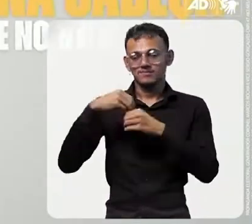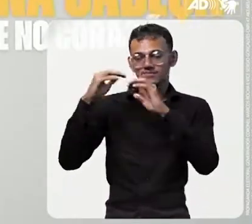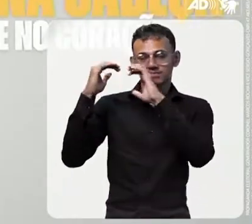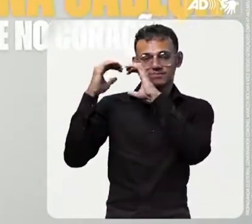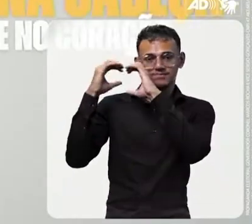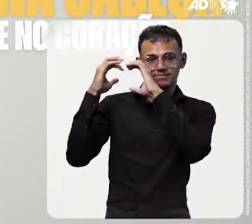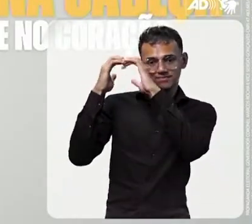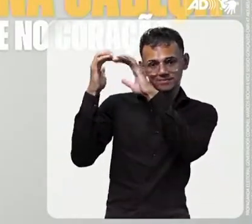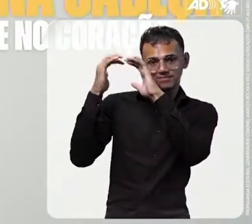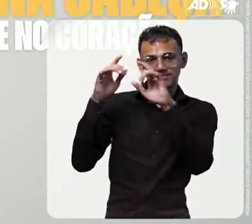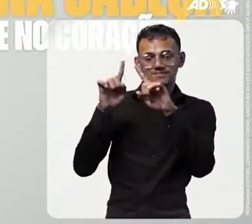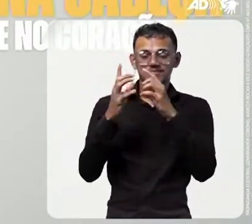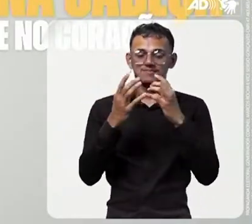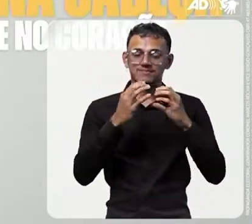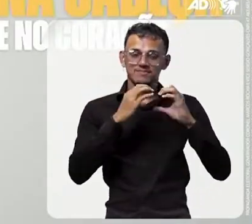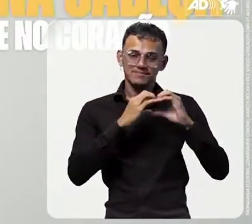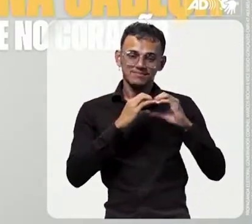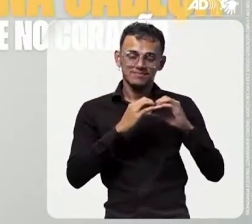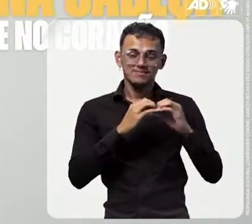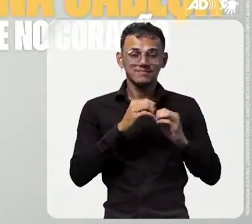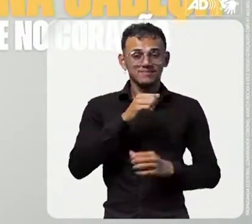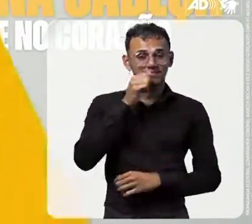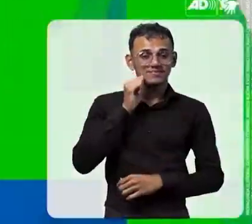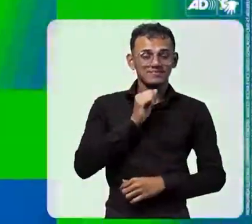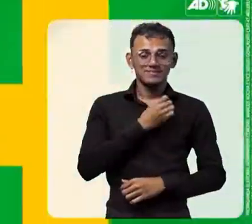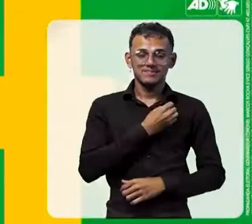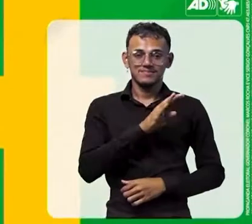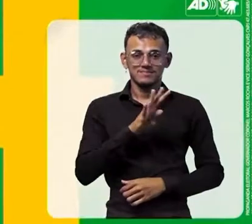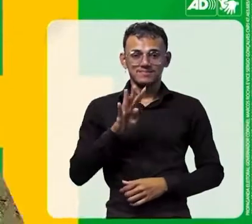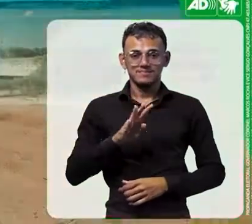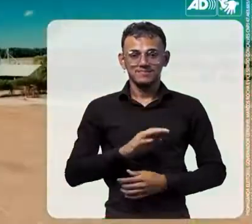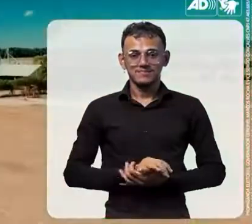no coração. Coronel Marcos Rocha. 44!